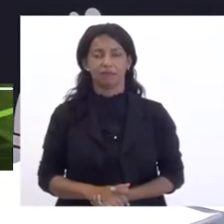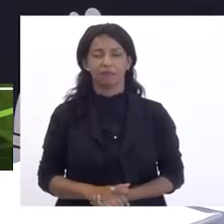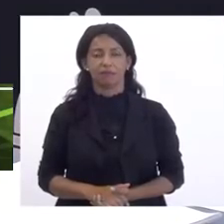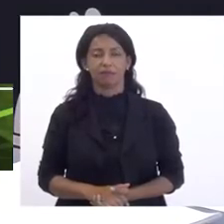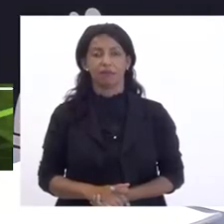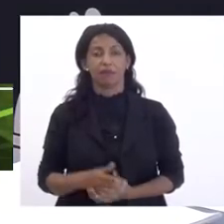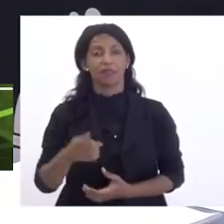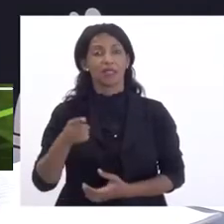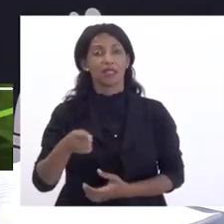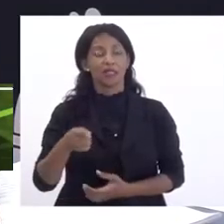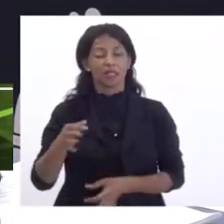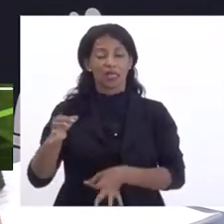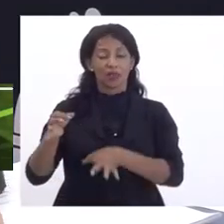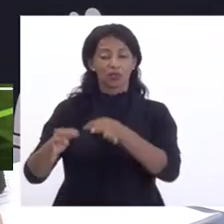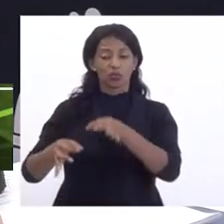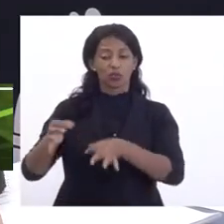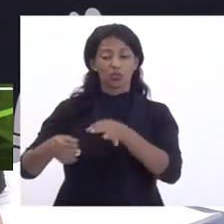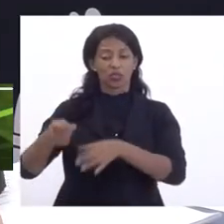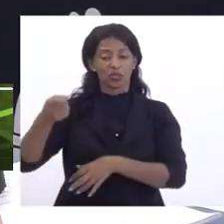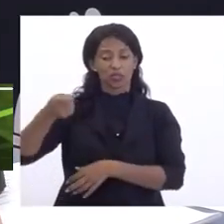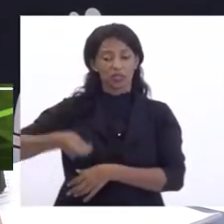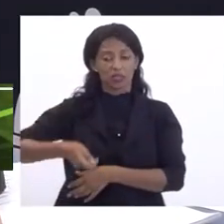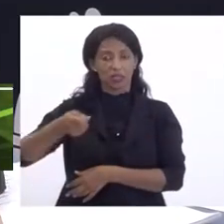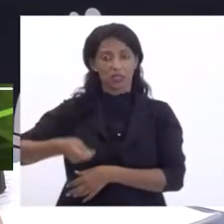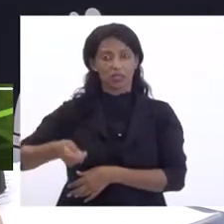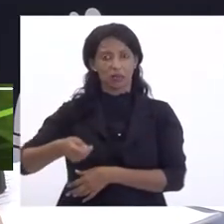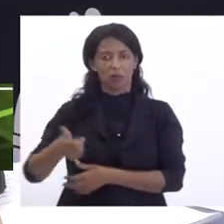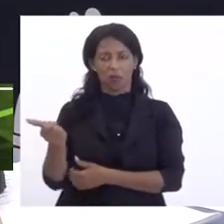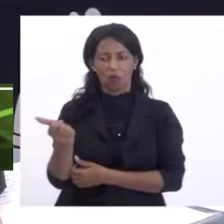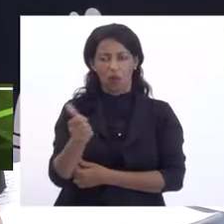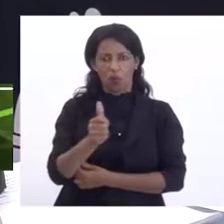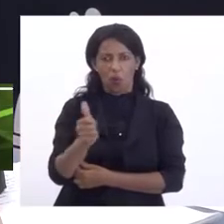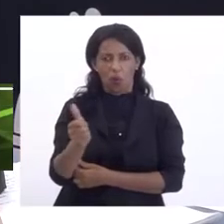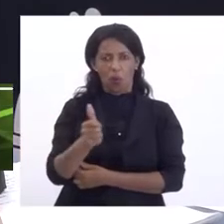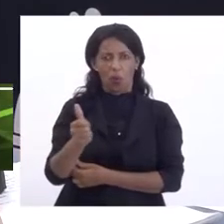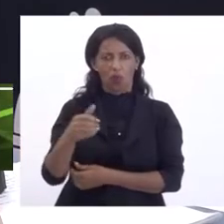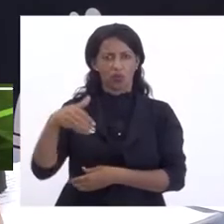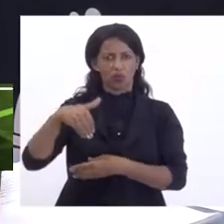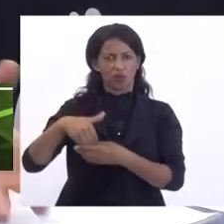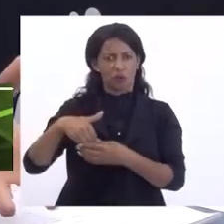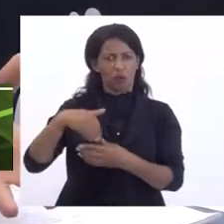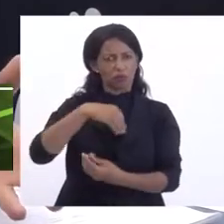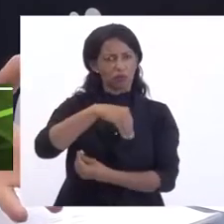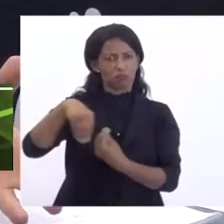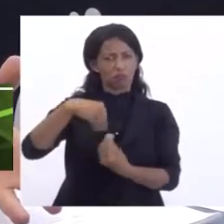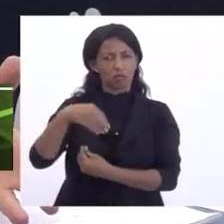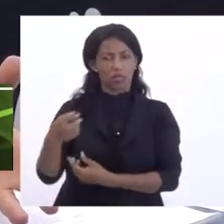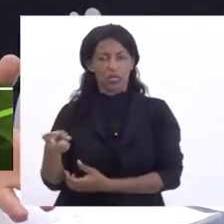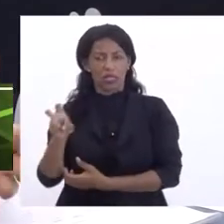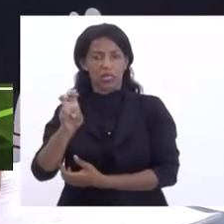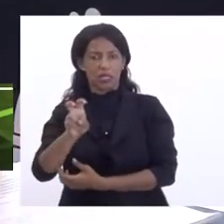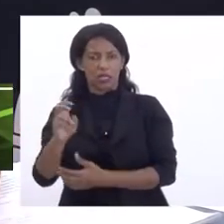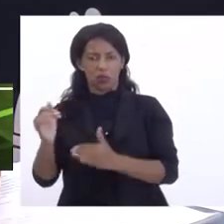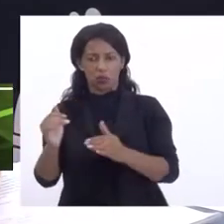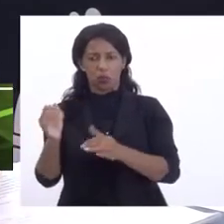no Tribunal Especial Misto, foi 11 votos. 5